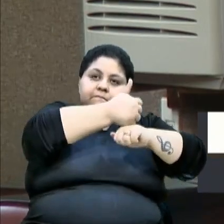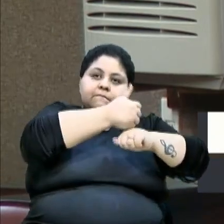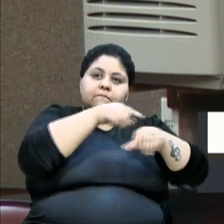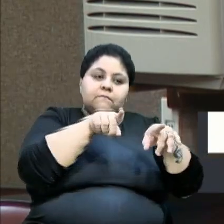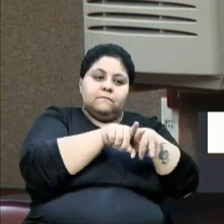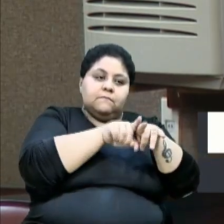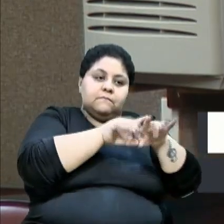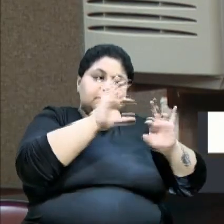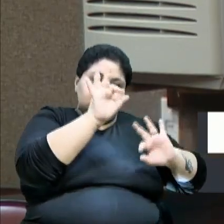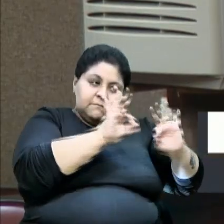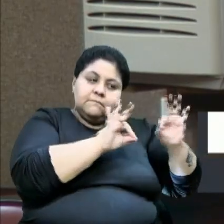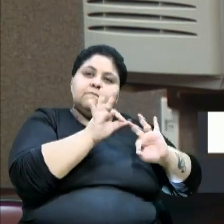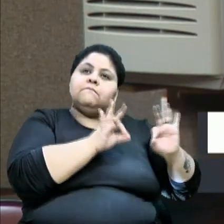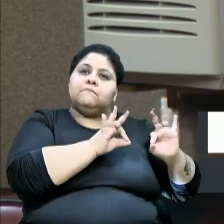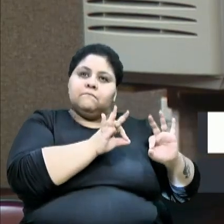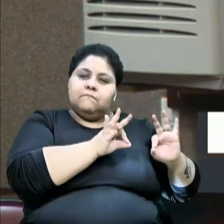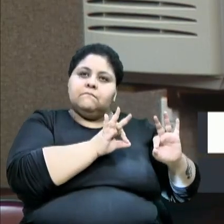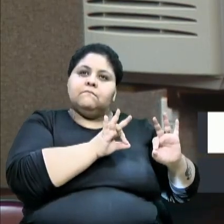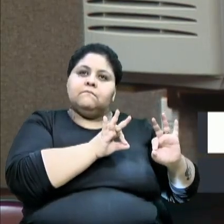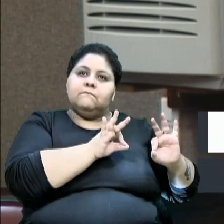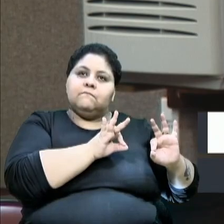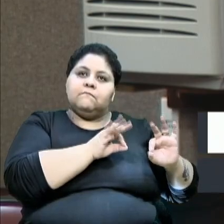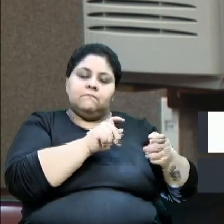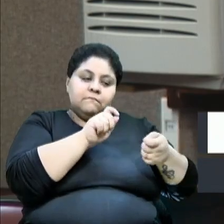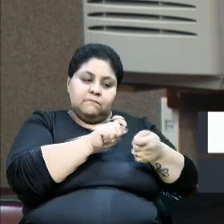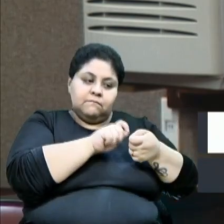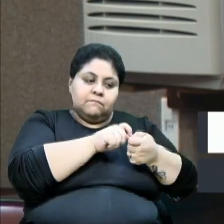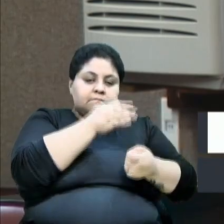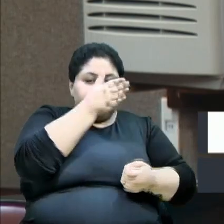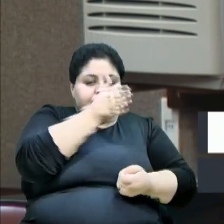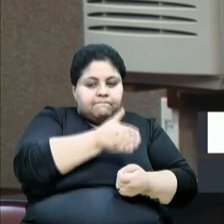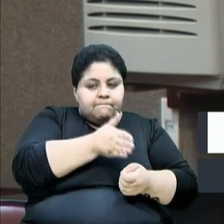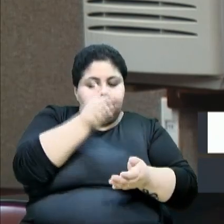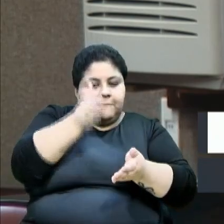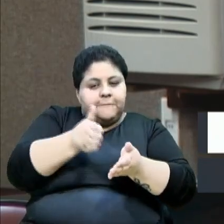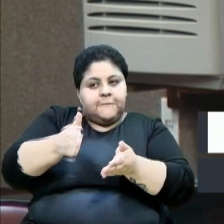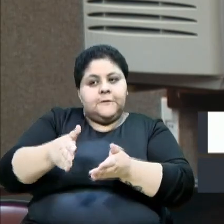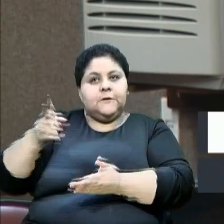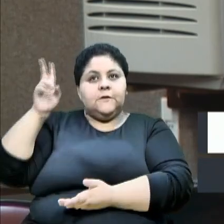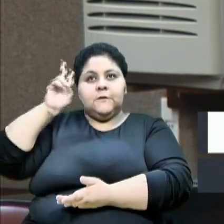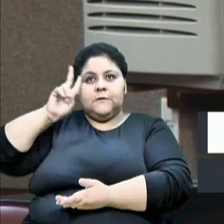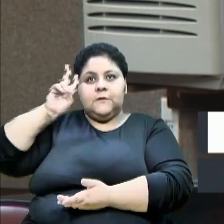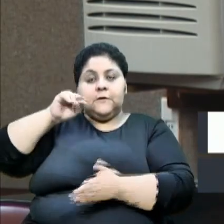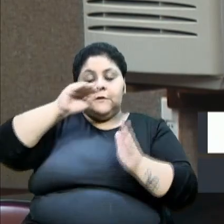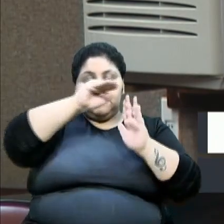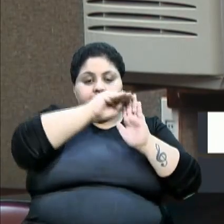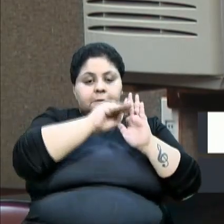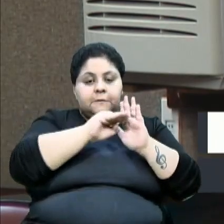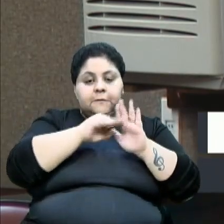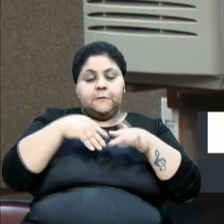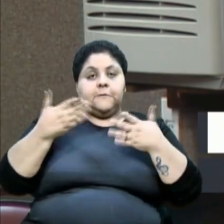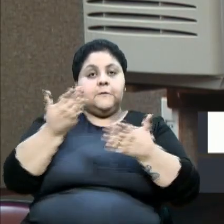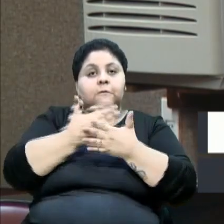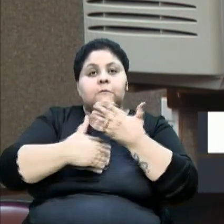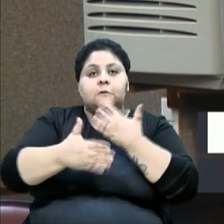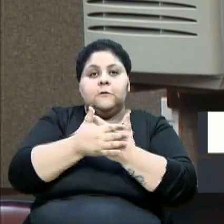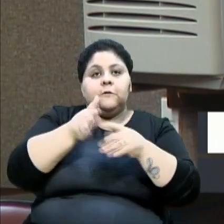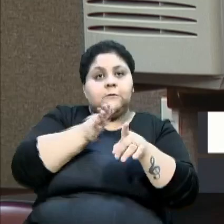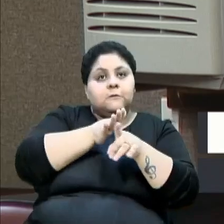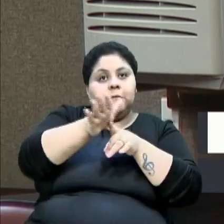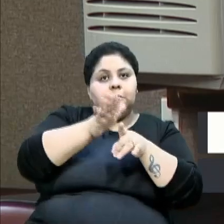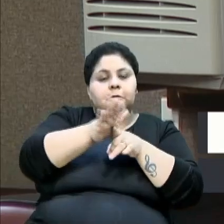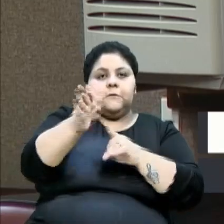das alíquotas, que é feita por uma média histórica da categoria. Então, todas as demandas solicitadas,